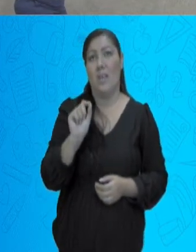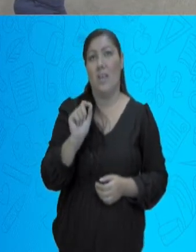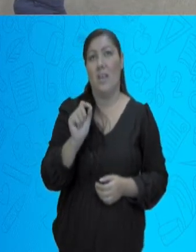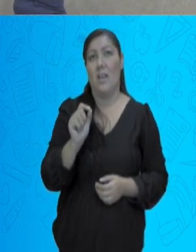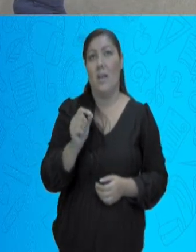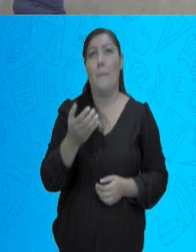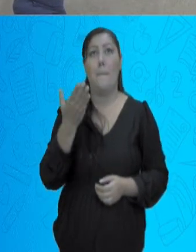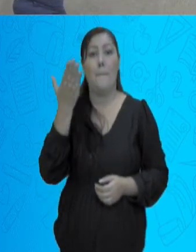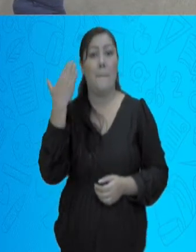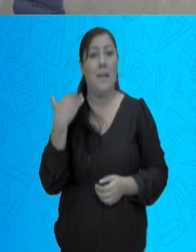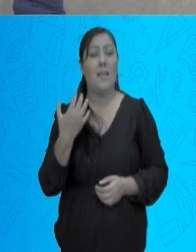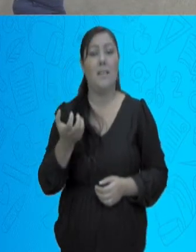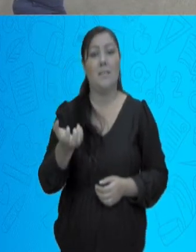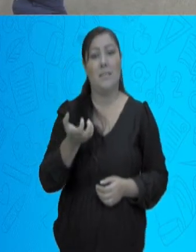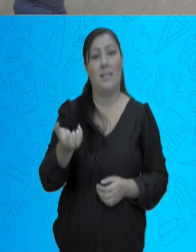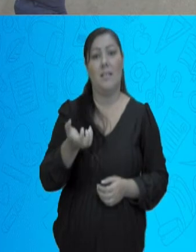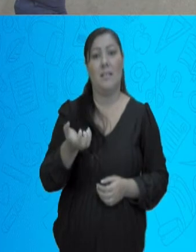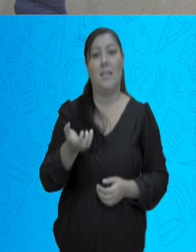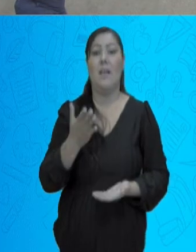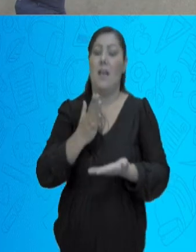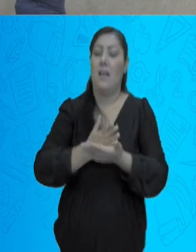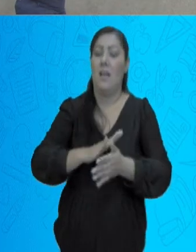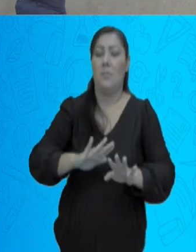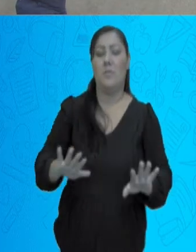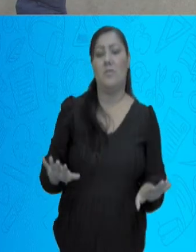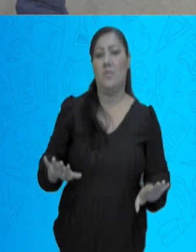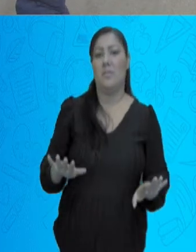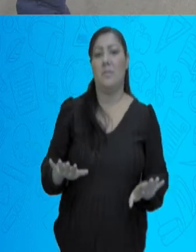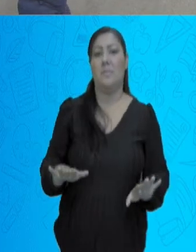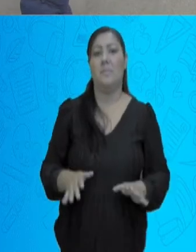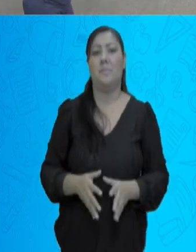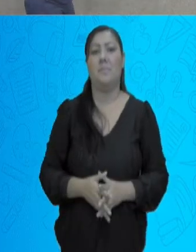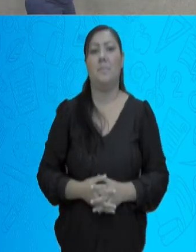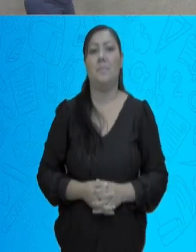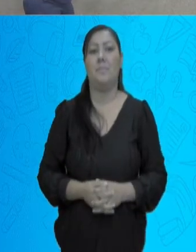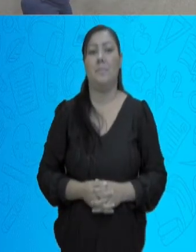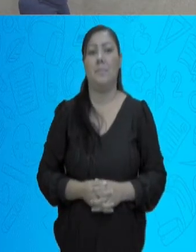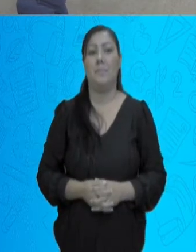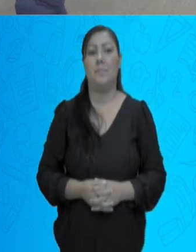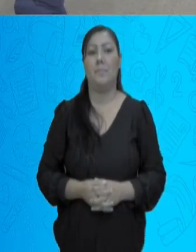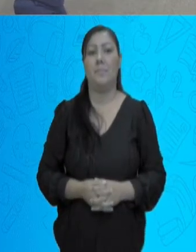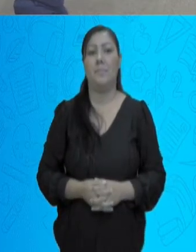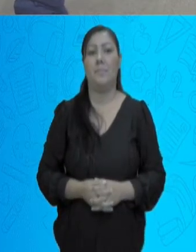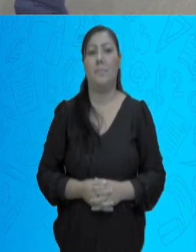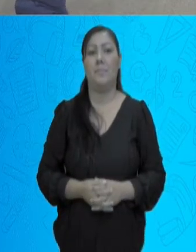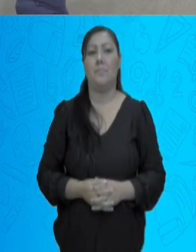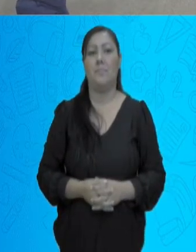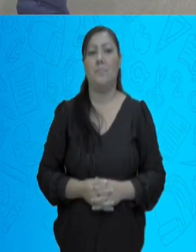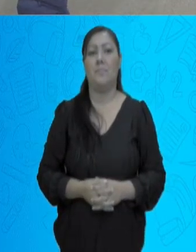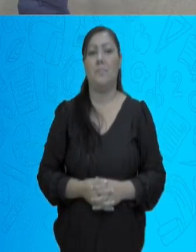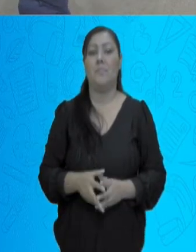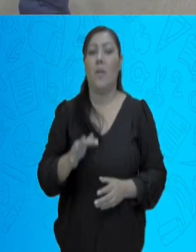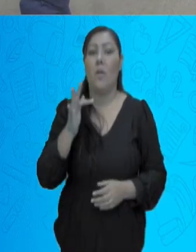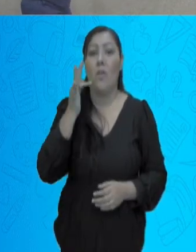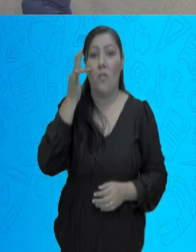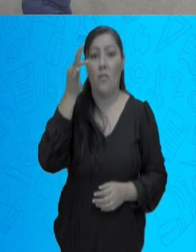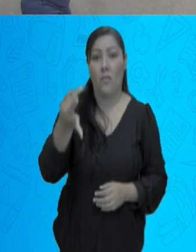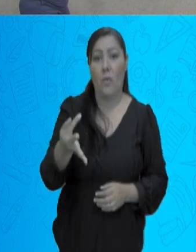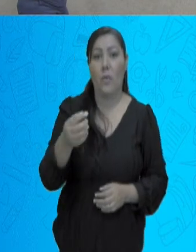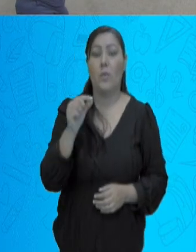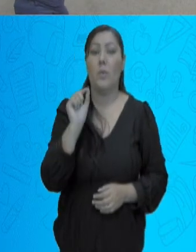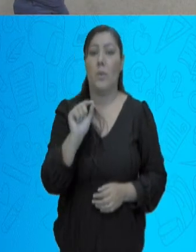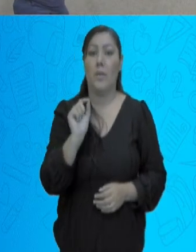que perfeito, que também é 2 ações feitas no passado, e o futuro é algo que eu ainda desejo,